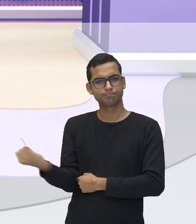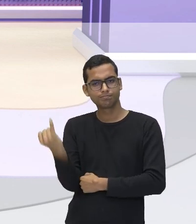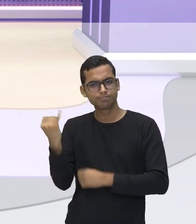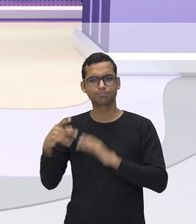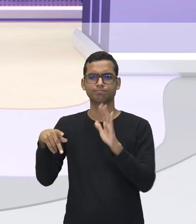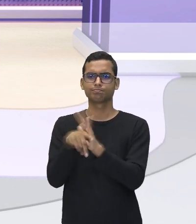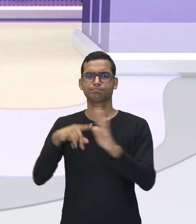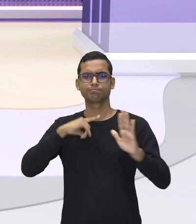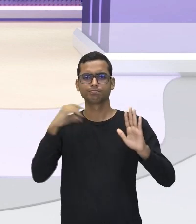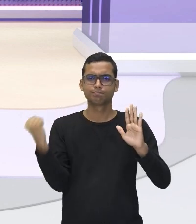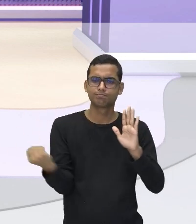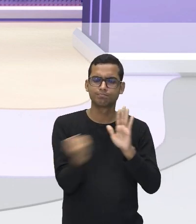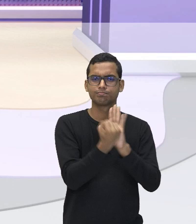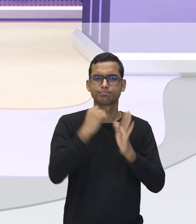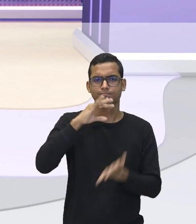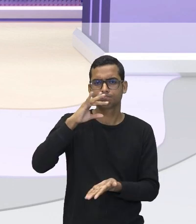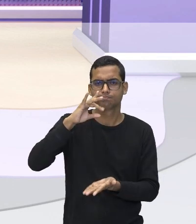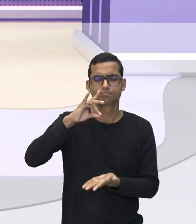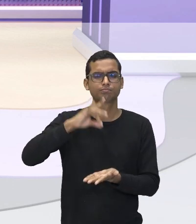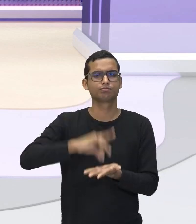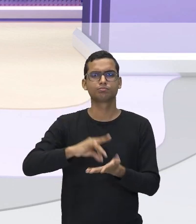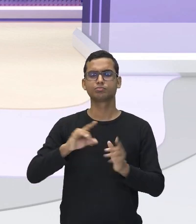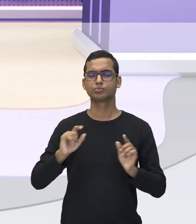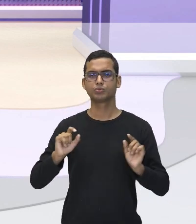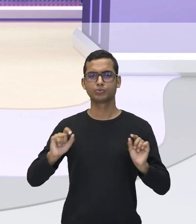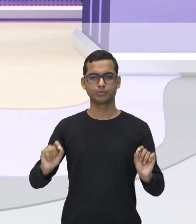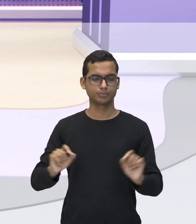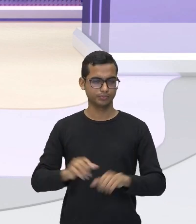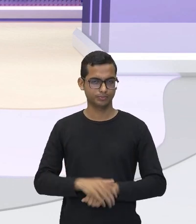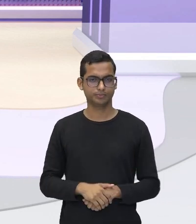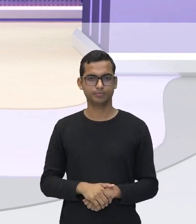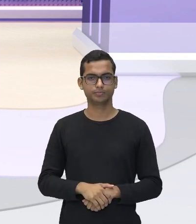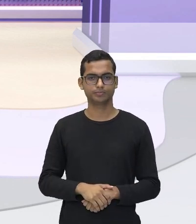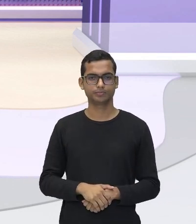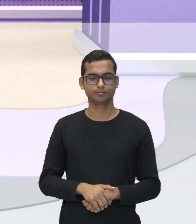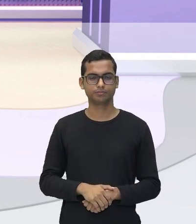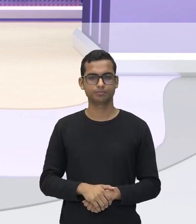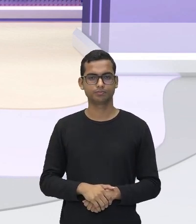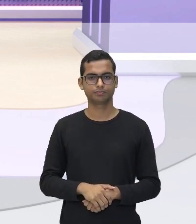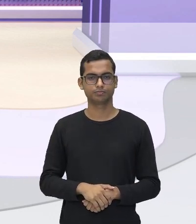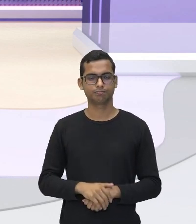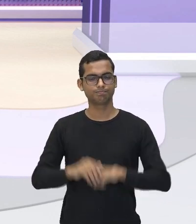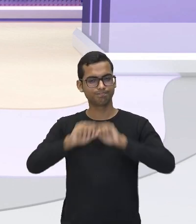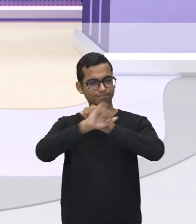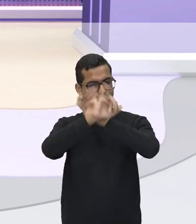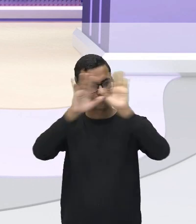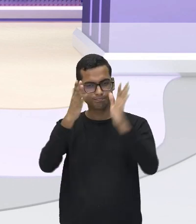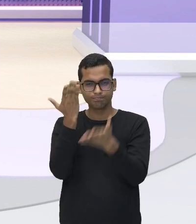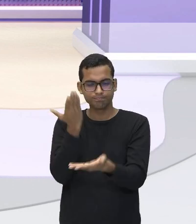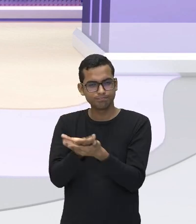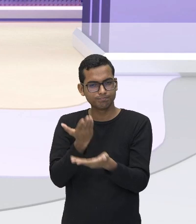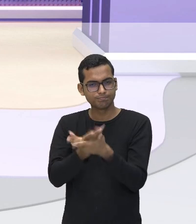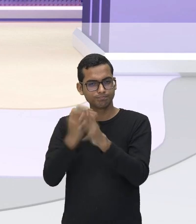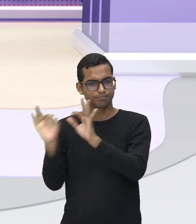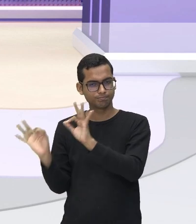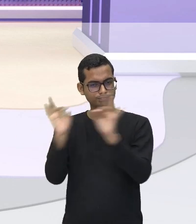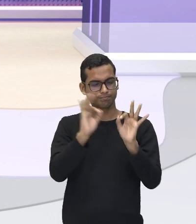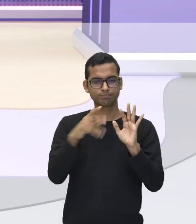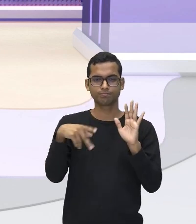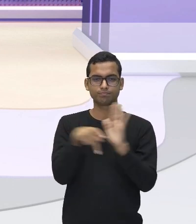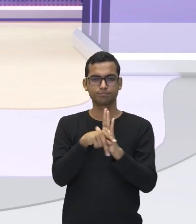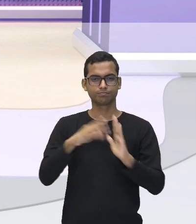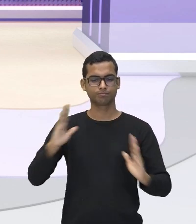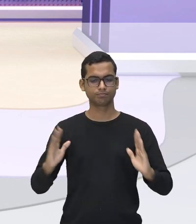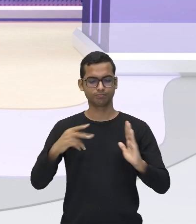marcantes, aqueles pontos que foram mais evidentes nas nossas aulas ao longo dessa unidade